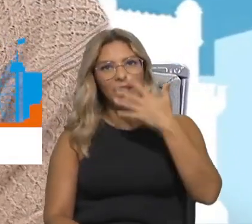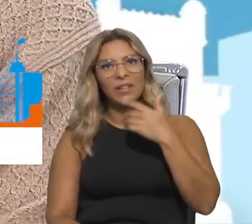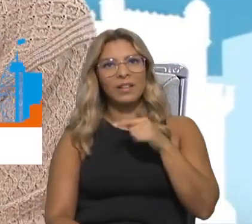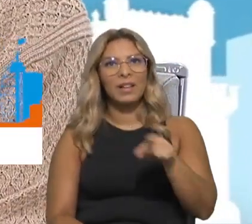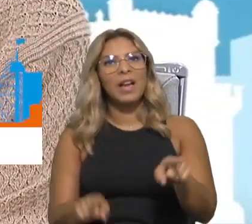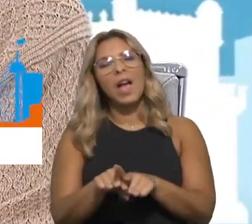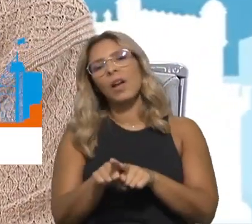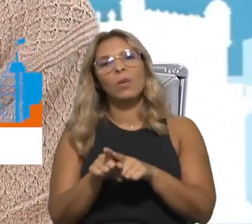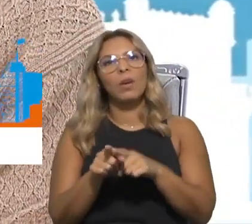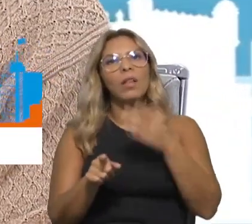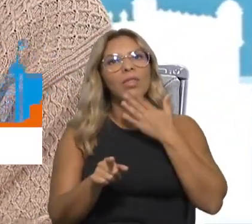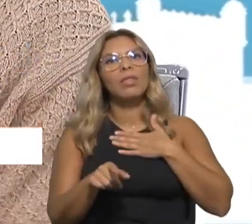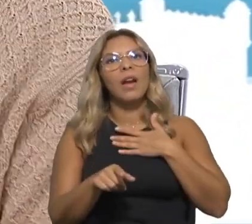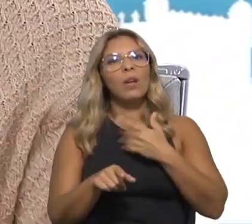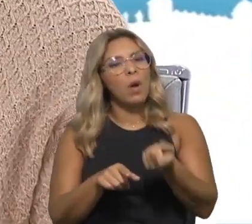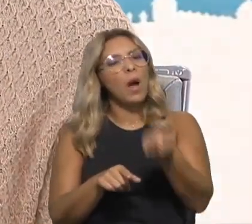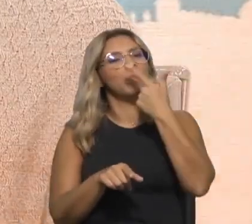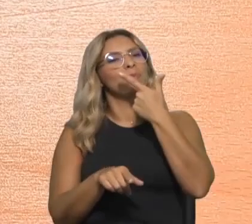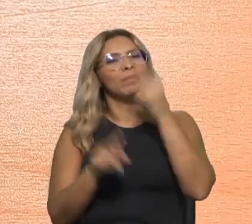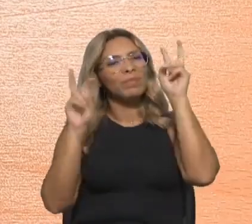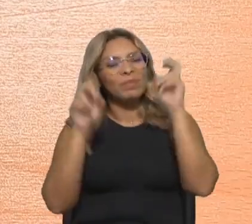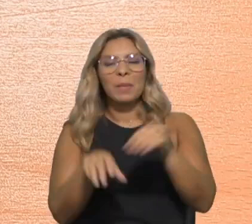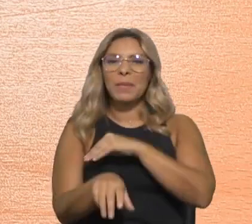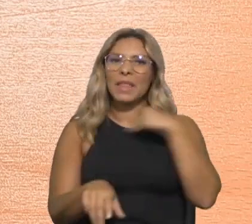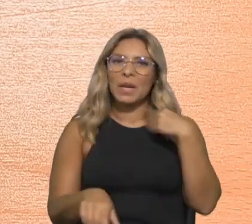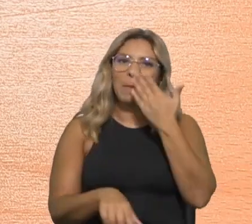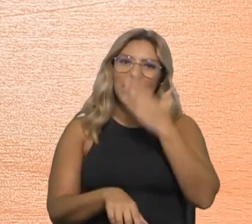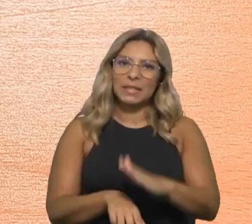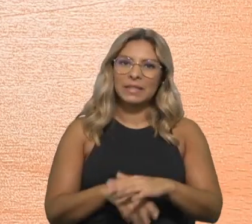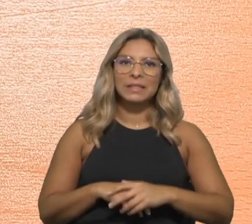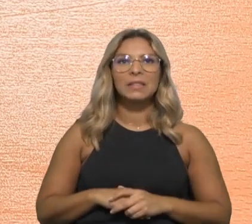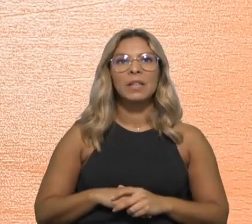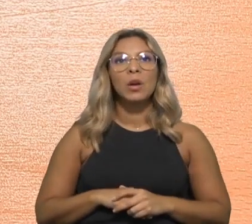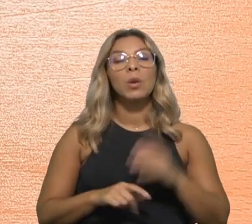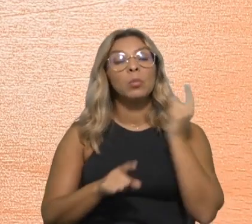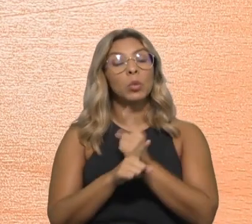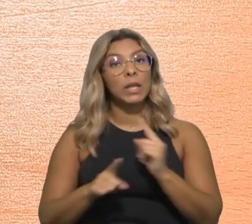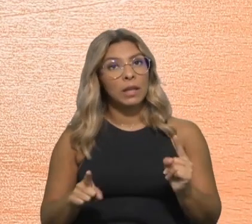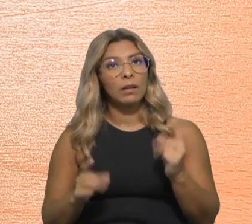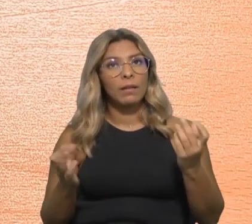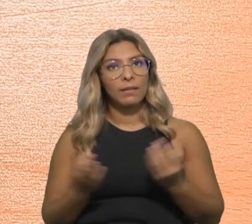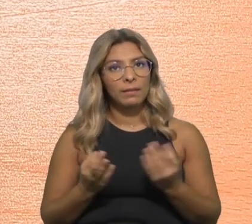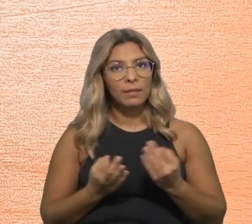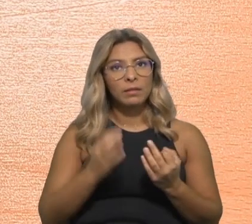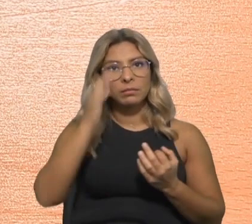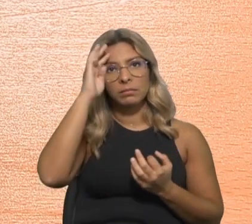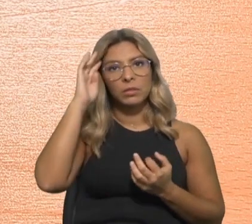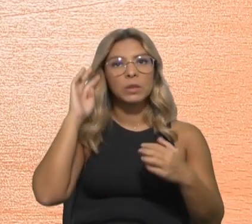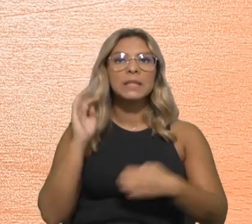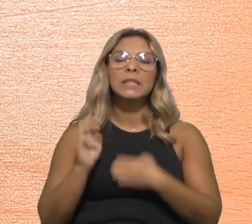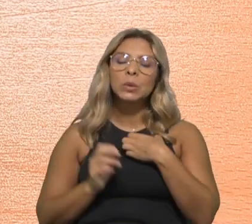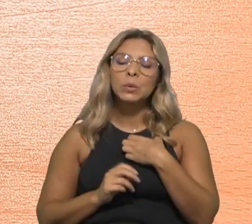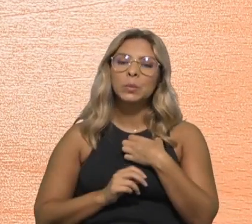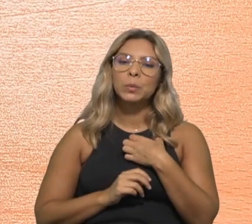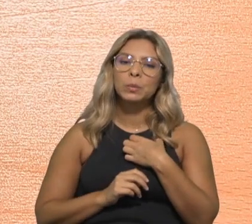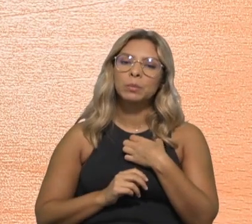posologia médica eu digo isso na na na introdução porque de facto eu acho que aquilo que eh